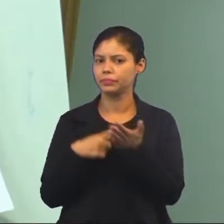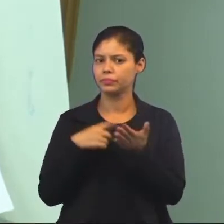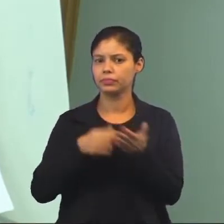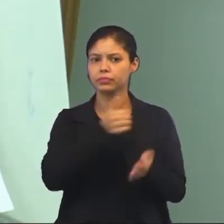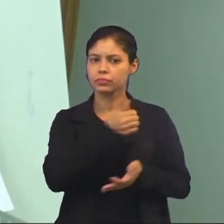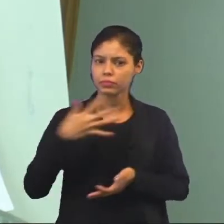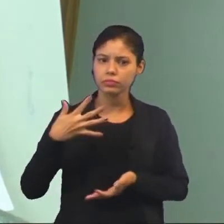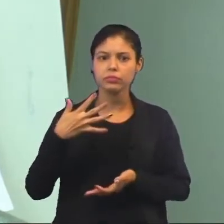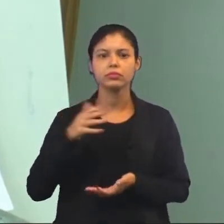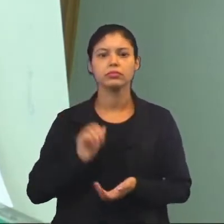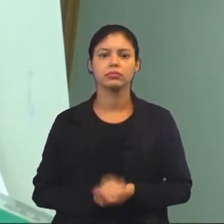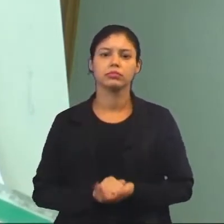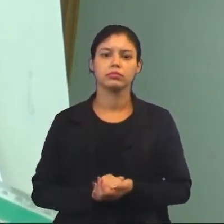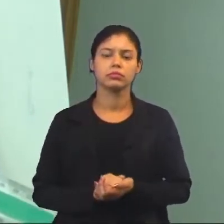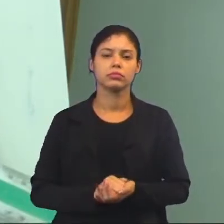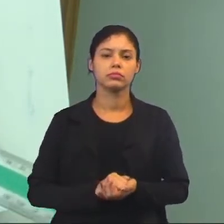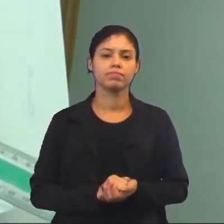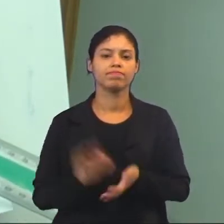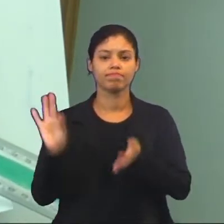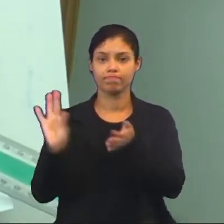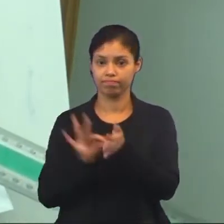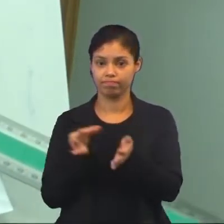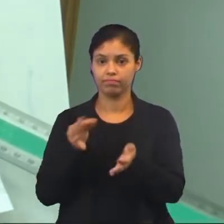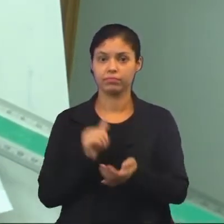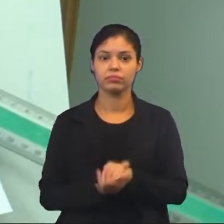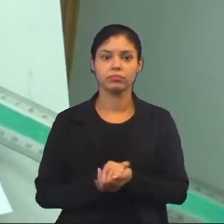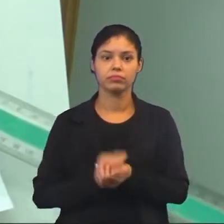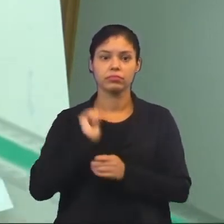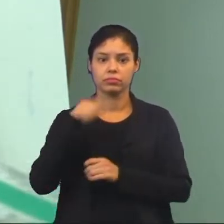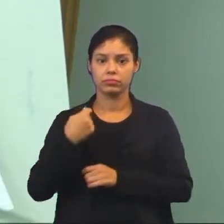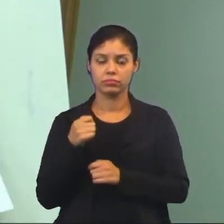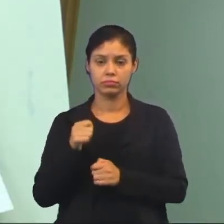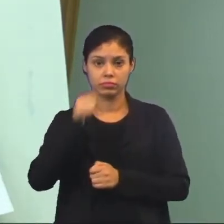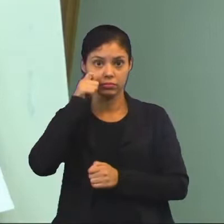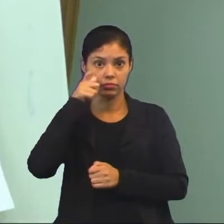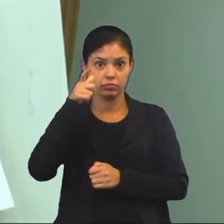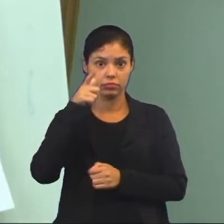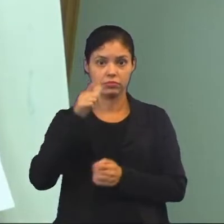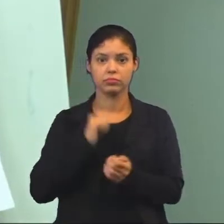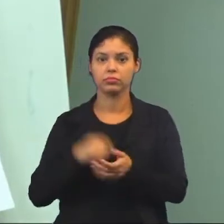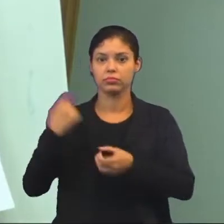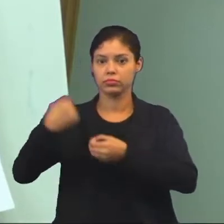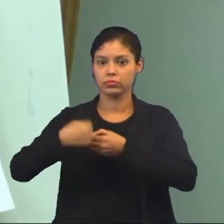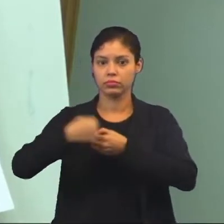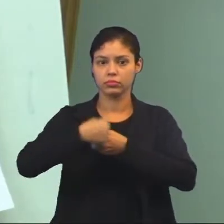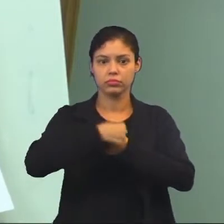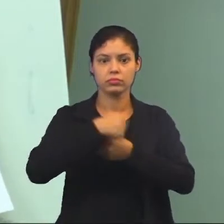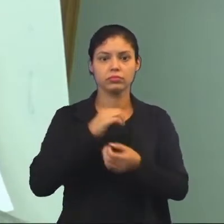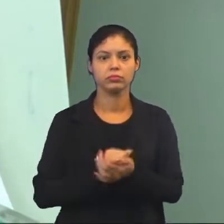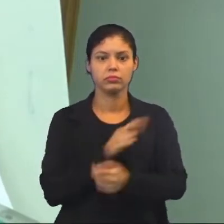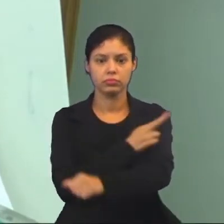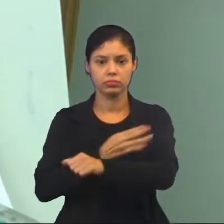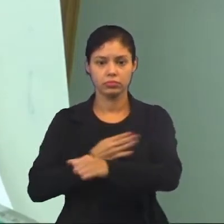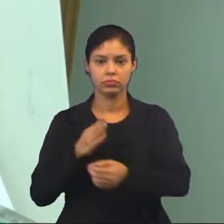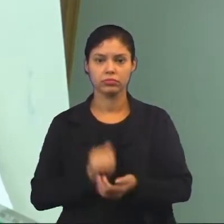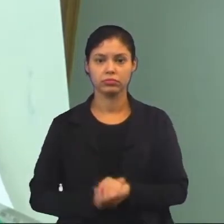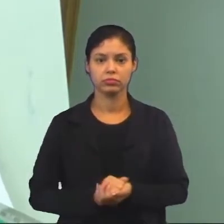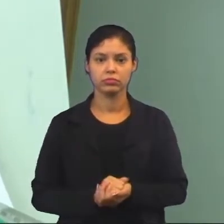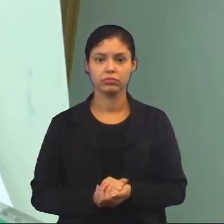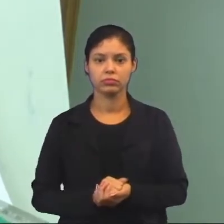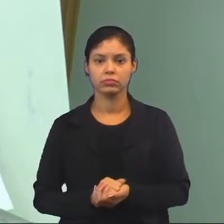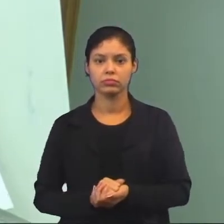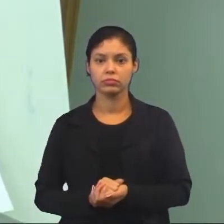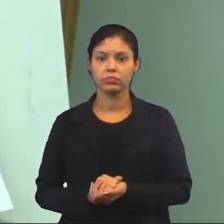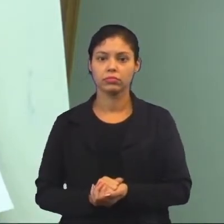Foram confirmados 14 casos de dengue com sinais de alarme nos municípios de Rio Branco.